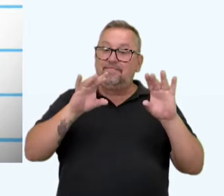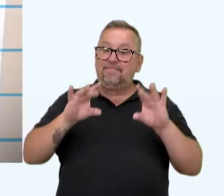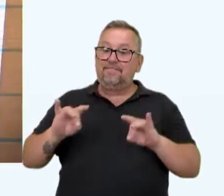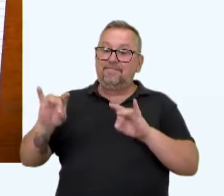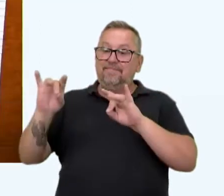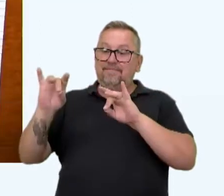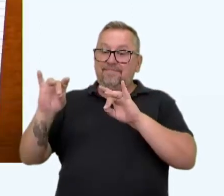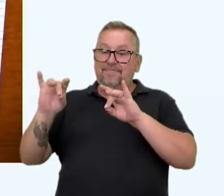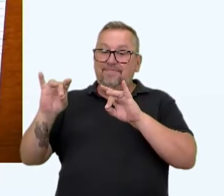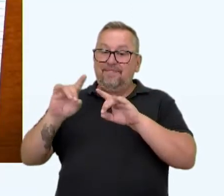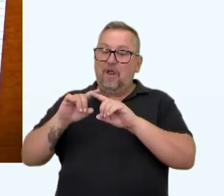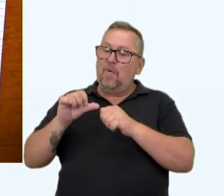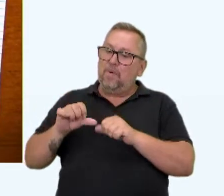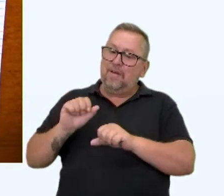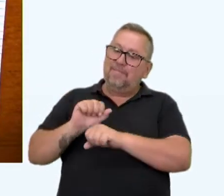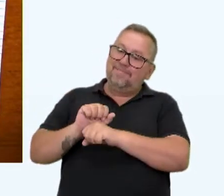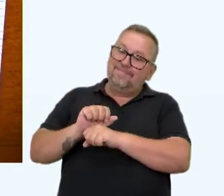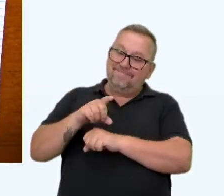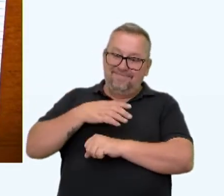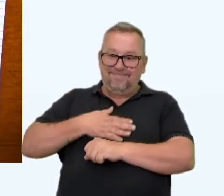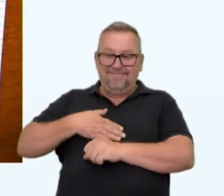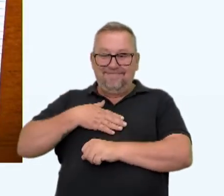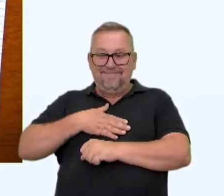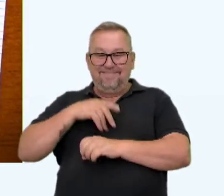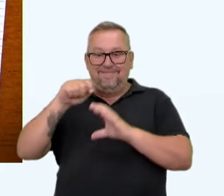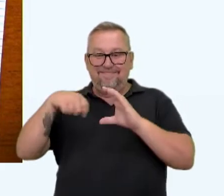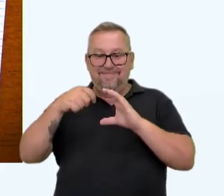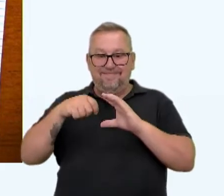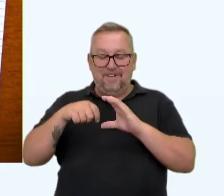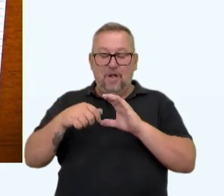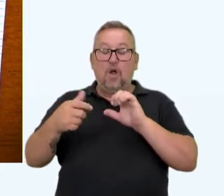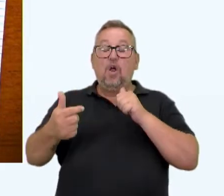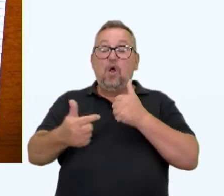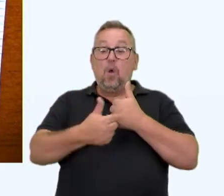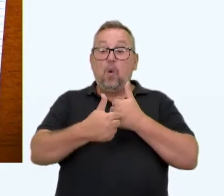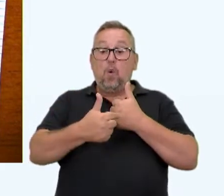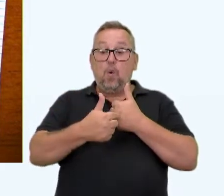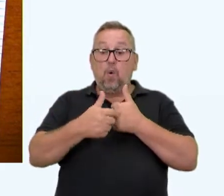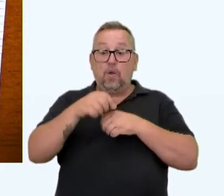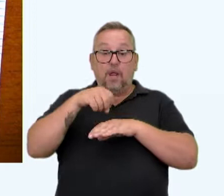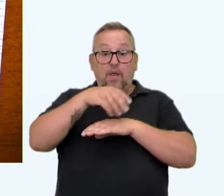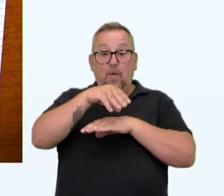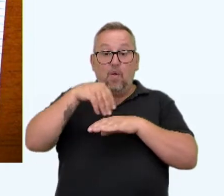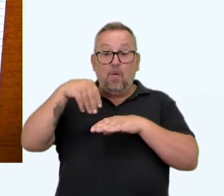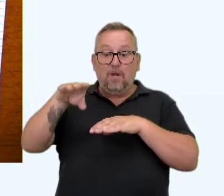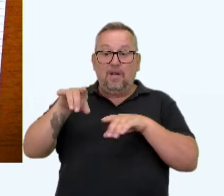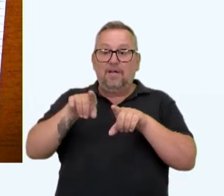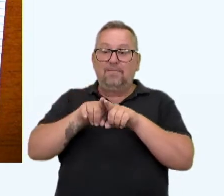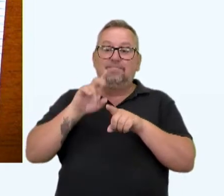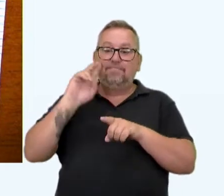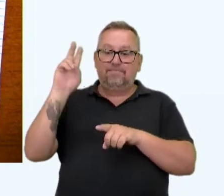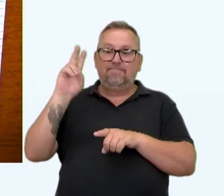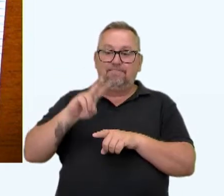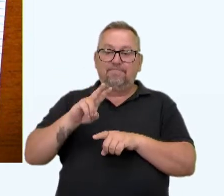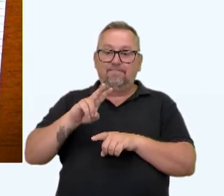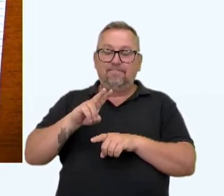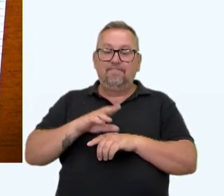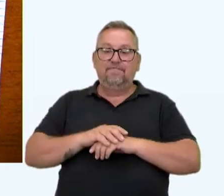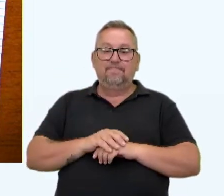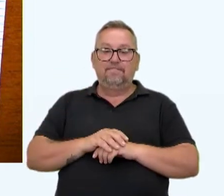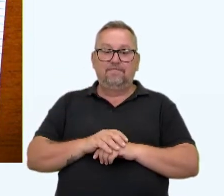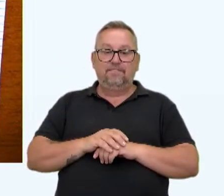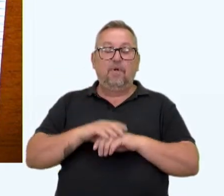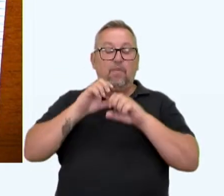descrição. Ficamos por aqui. Gostou do vídeo? Então curta e compartilhe. Não deixe também de assinar nosso canal e nos ajudar a